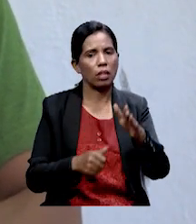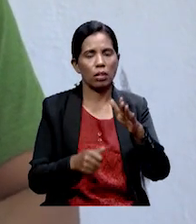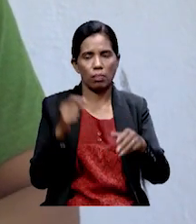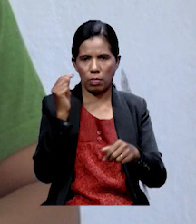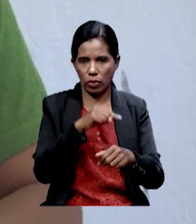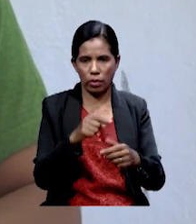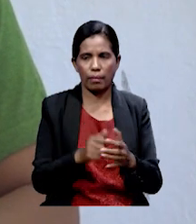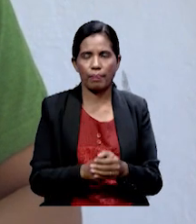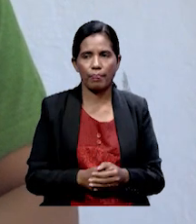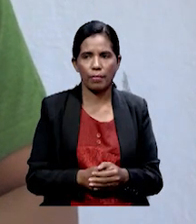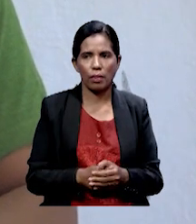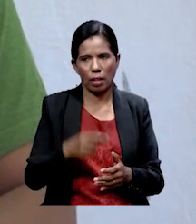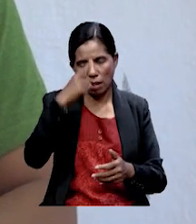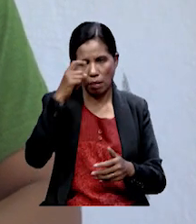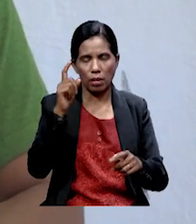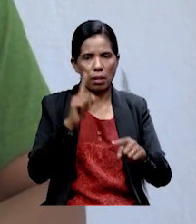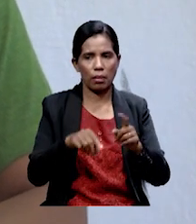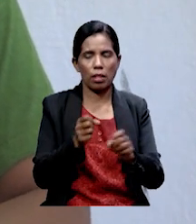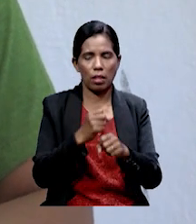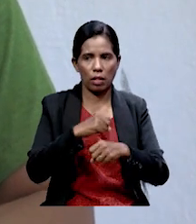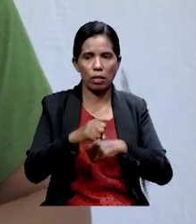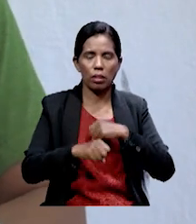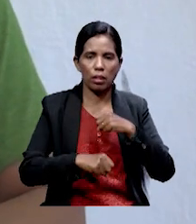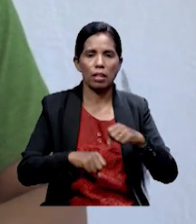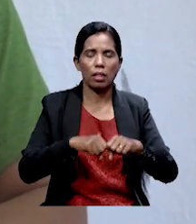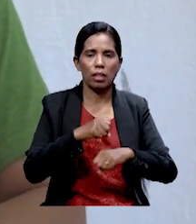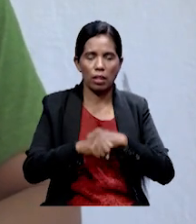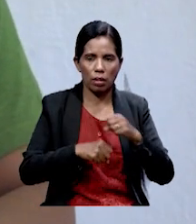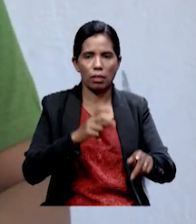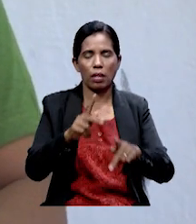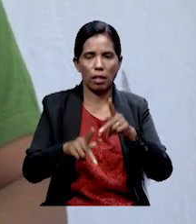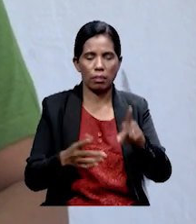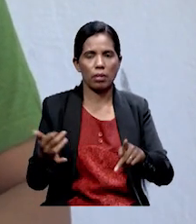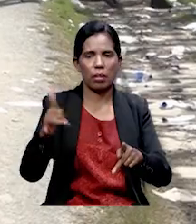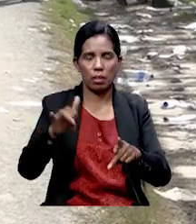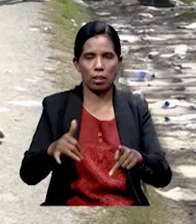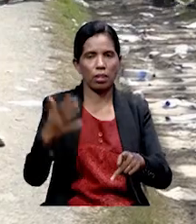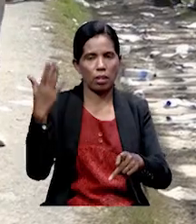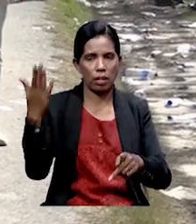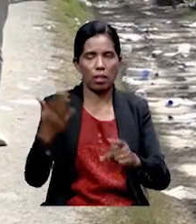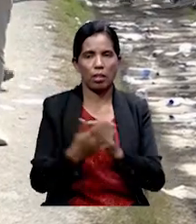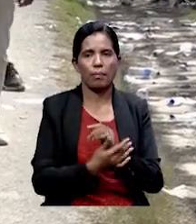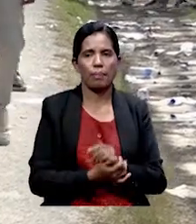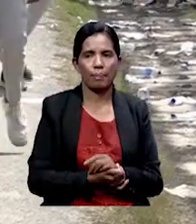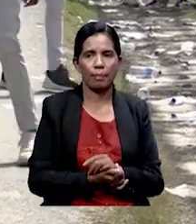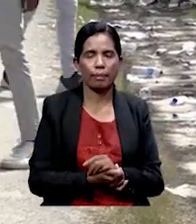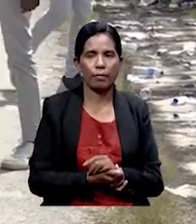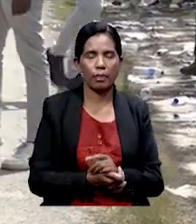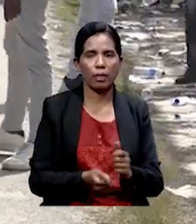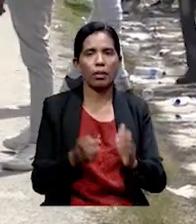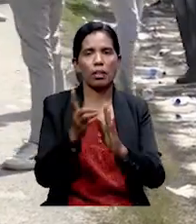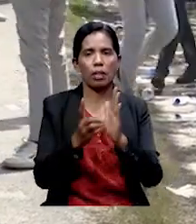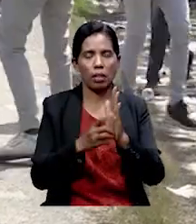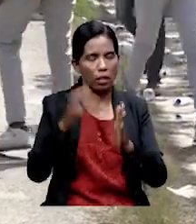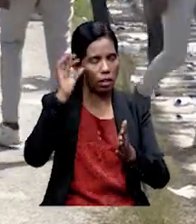para tama la bele haloteros fali e tenie marsira iha rain be ma serva base badar su secretaria estado